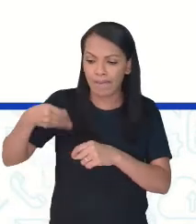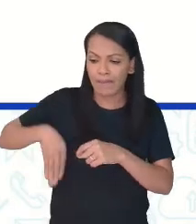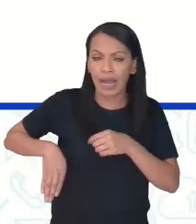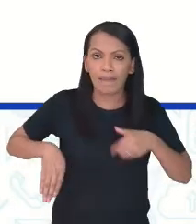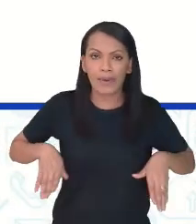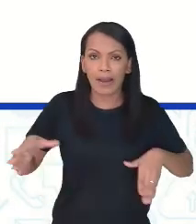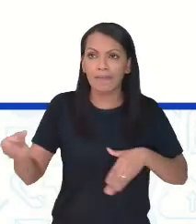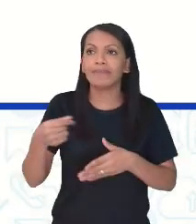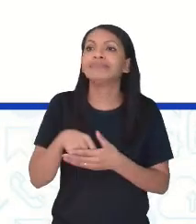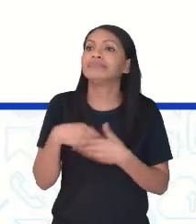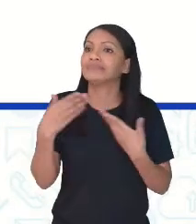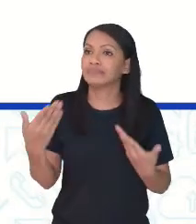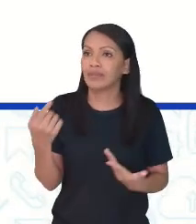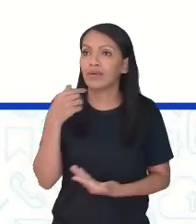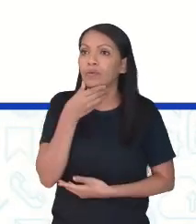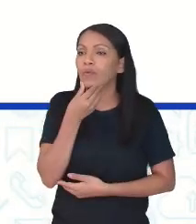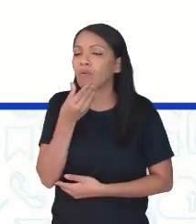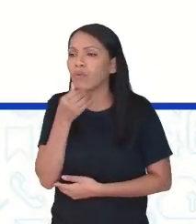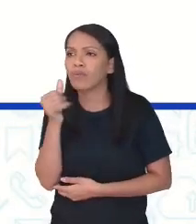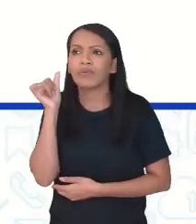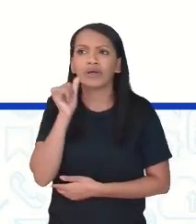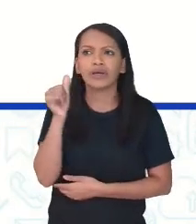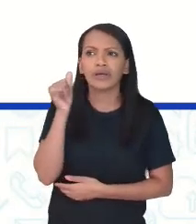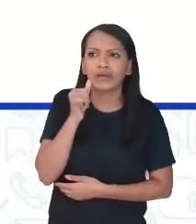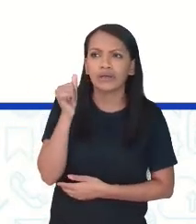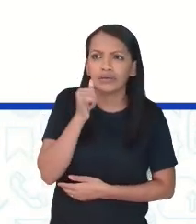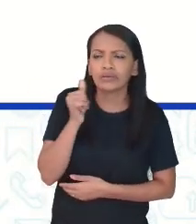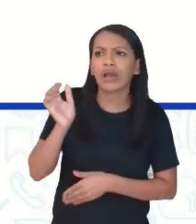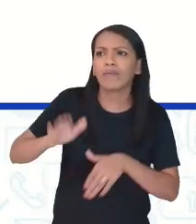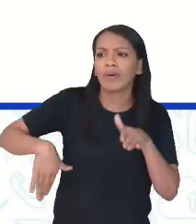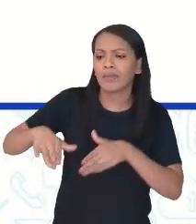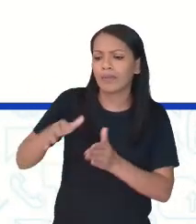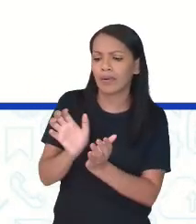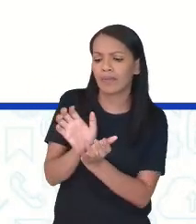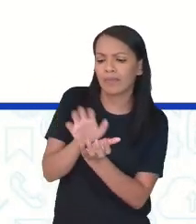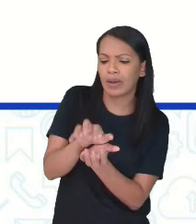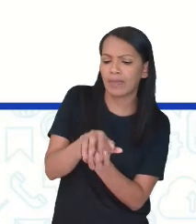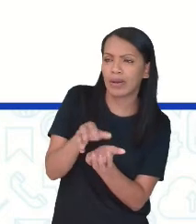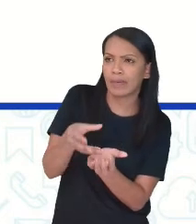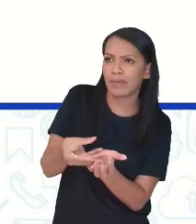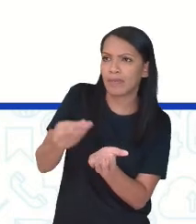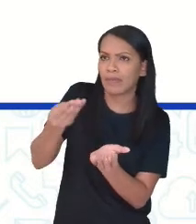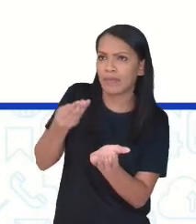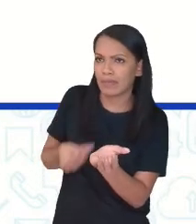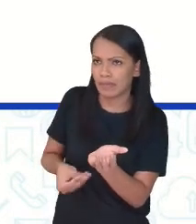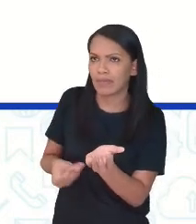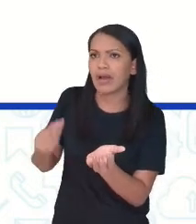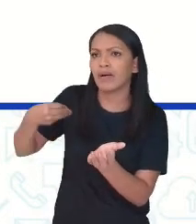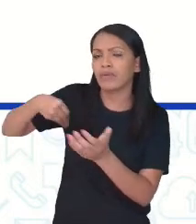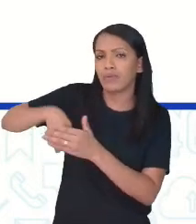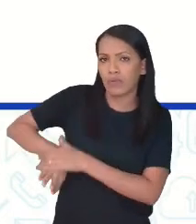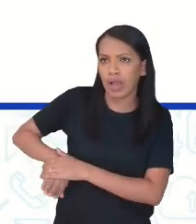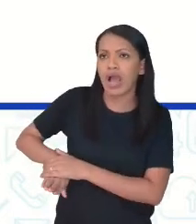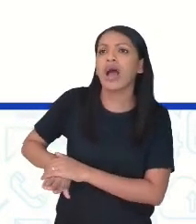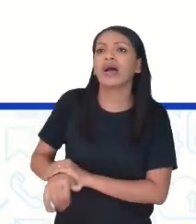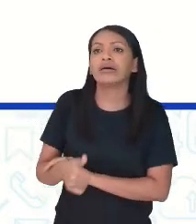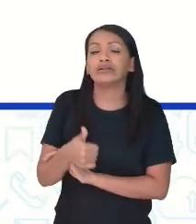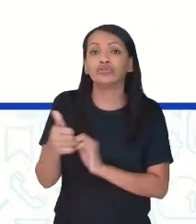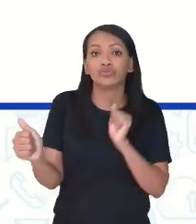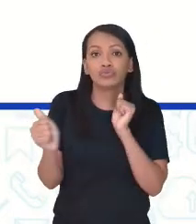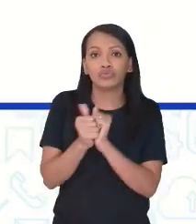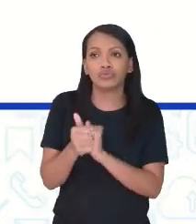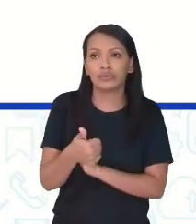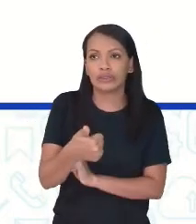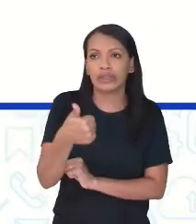Alice recolheu 224. Alice acha que recolheu o dobro da quantidade